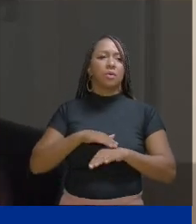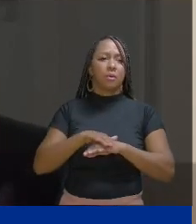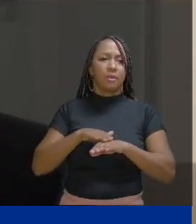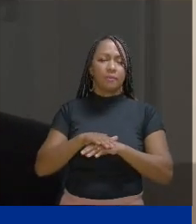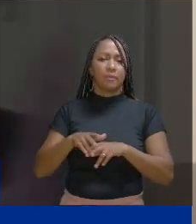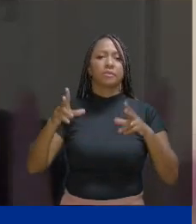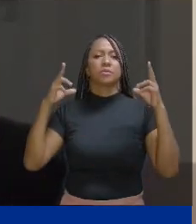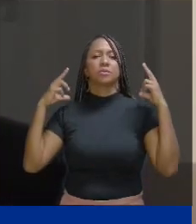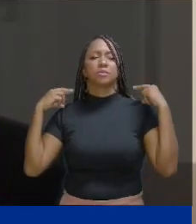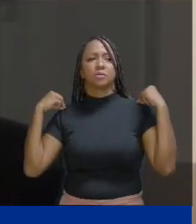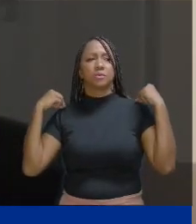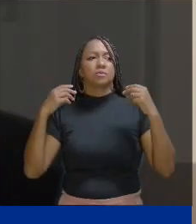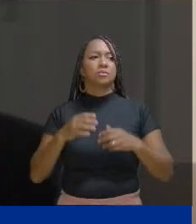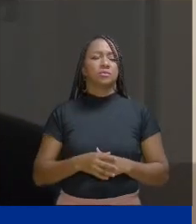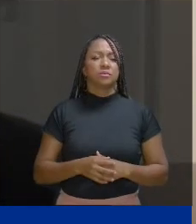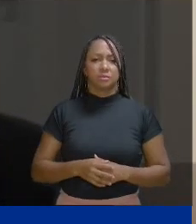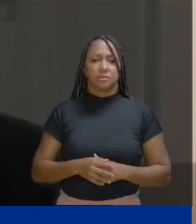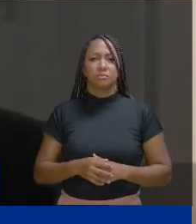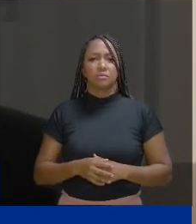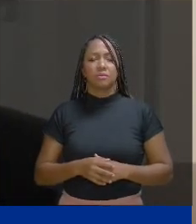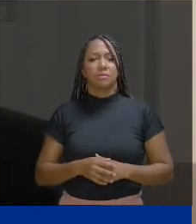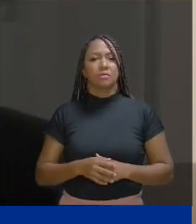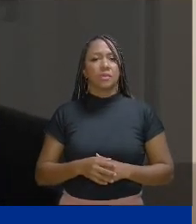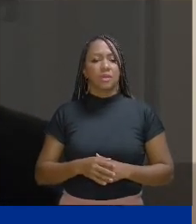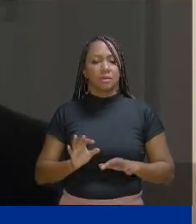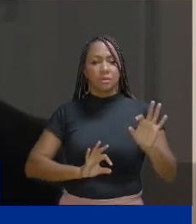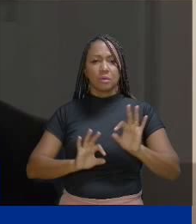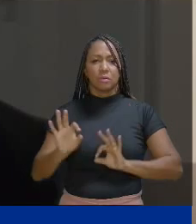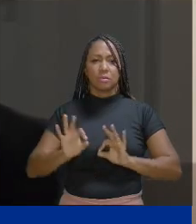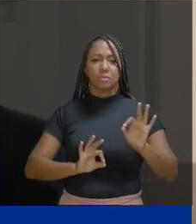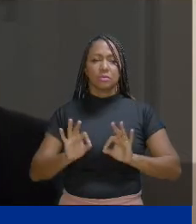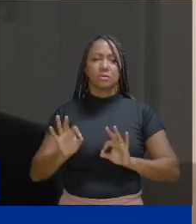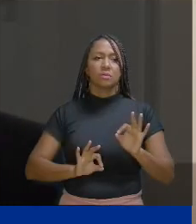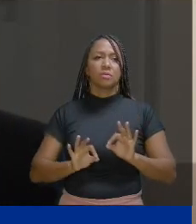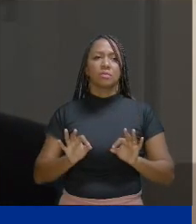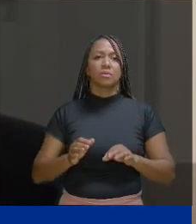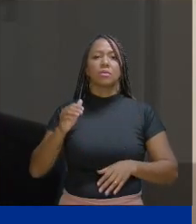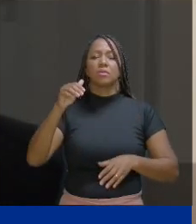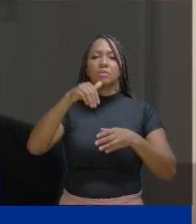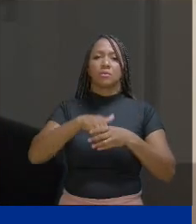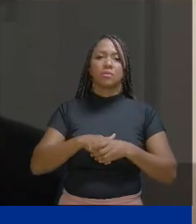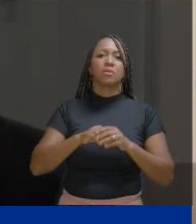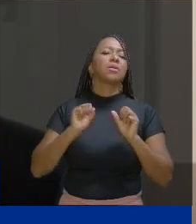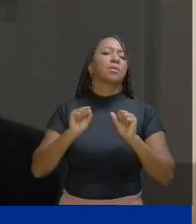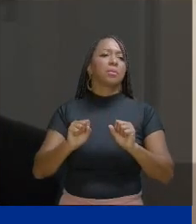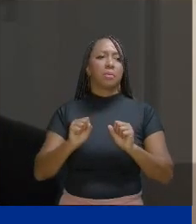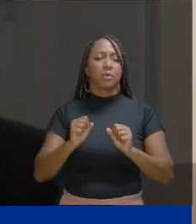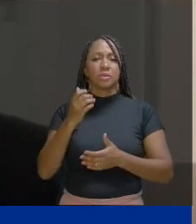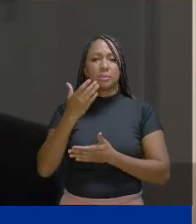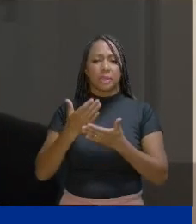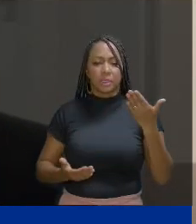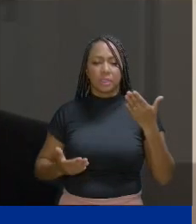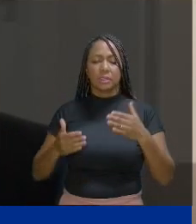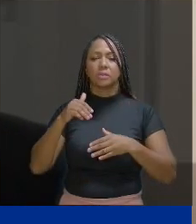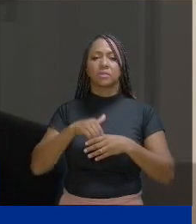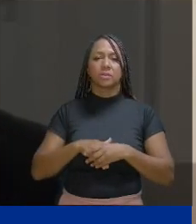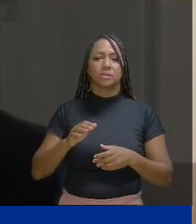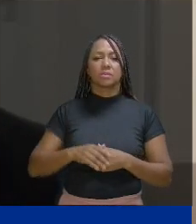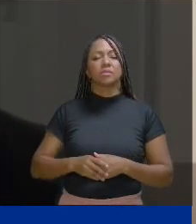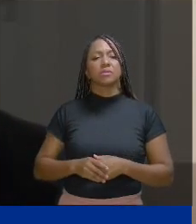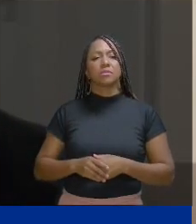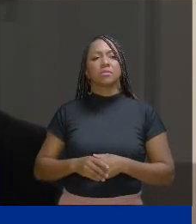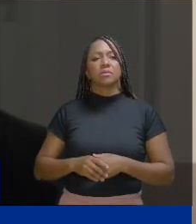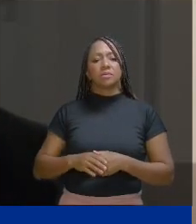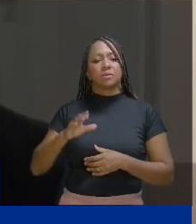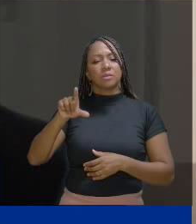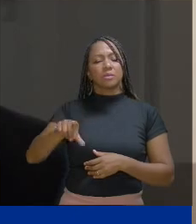dizer tais como expressões: deixa eu fazer logo isso, que é um voto. Um voto a gente pode perder a eleição. De preferência,